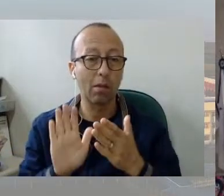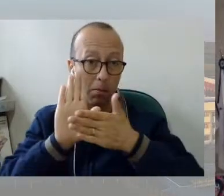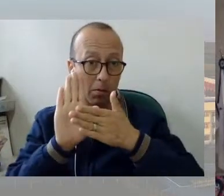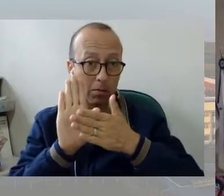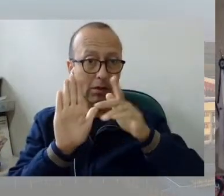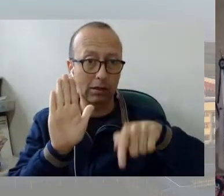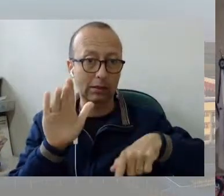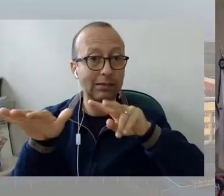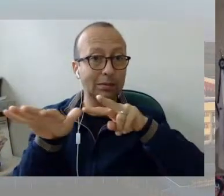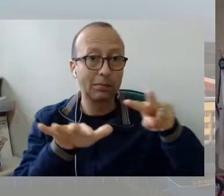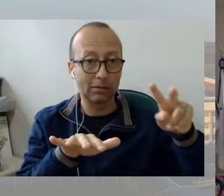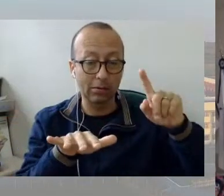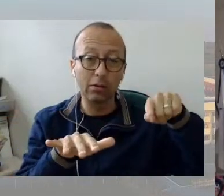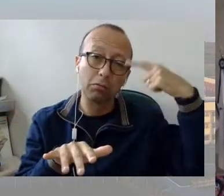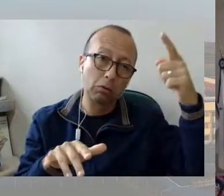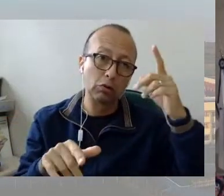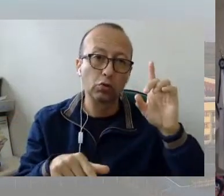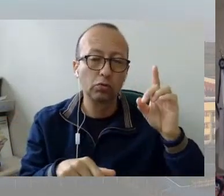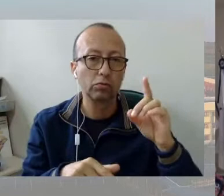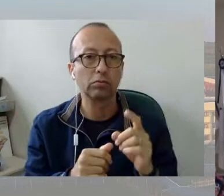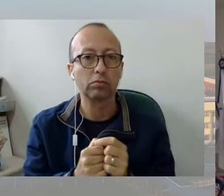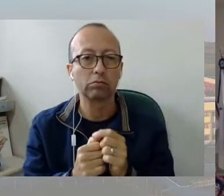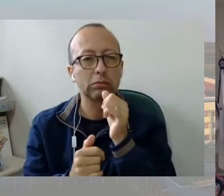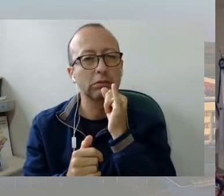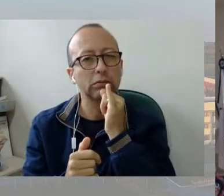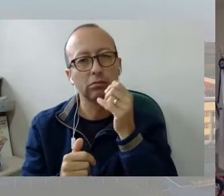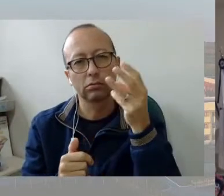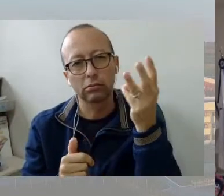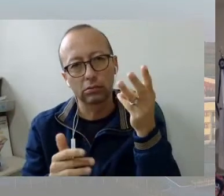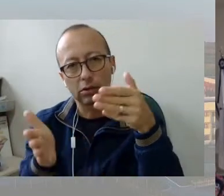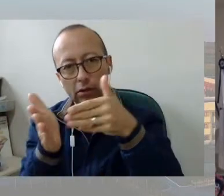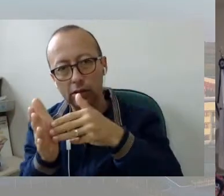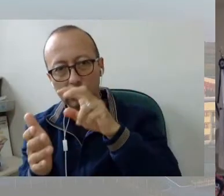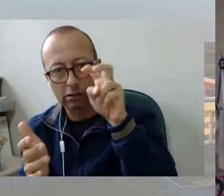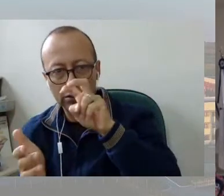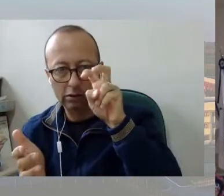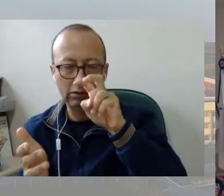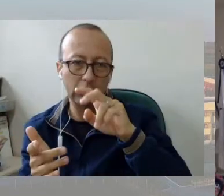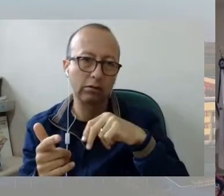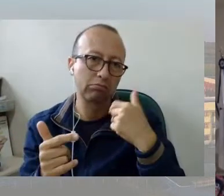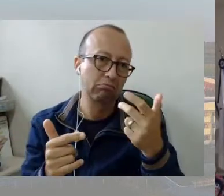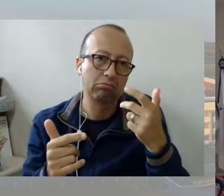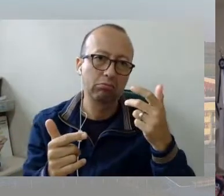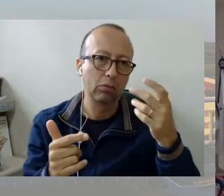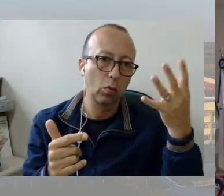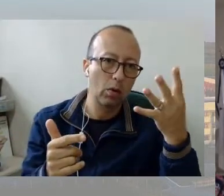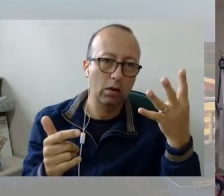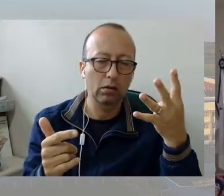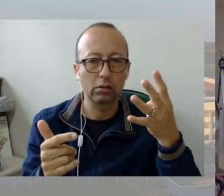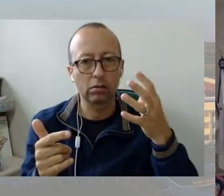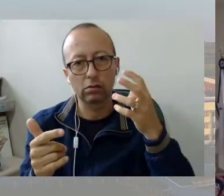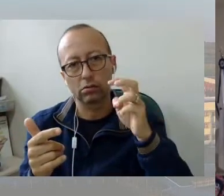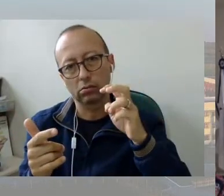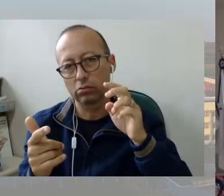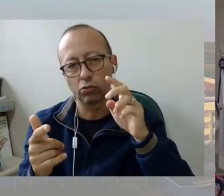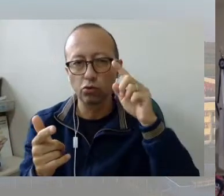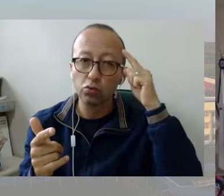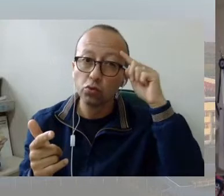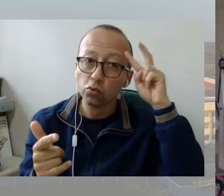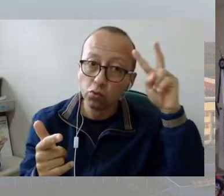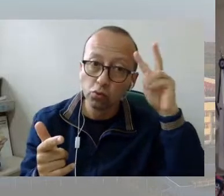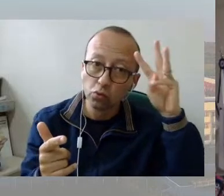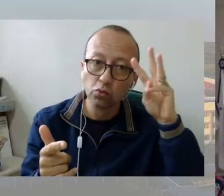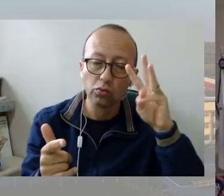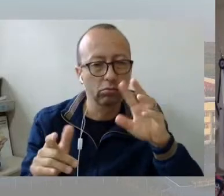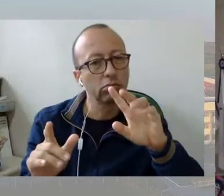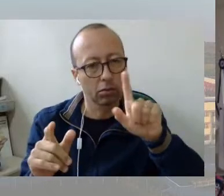semana, depois se define se é melhor de terça, quinta, de quarta, se é dois dias, se é três dias, isso uma comissão que